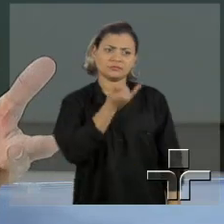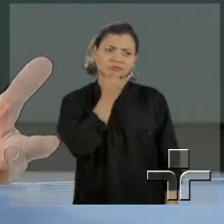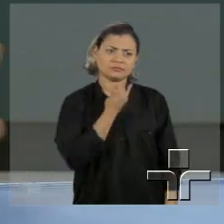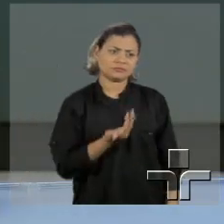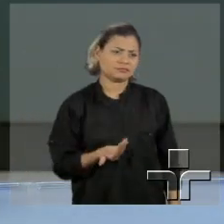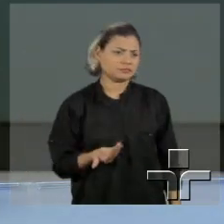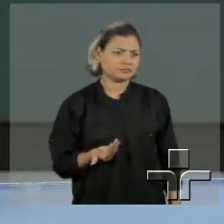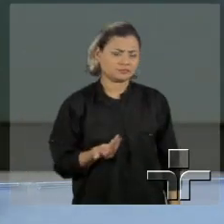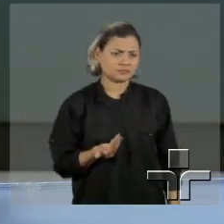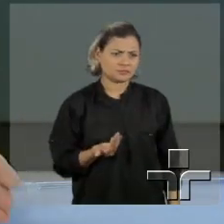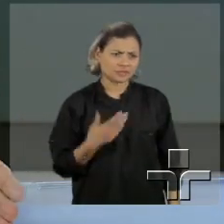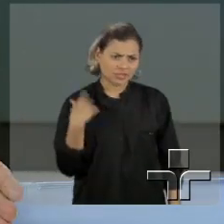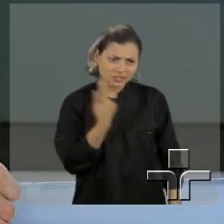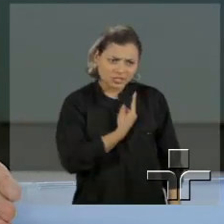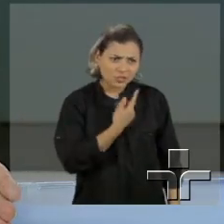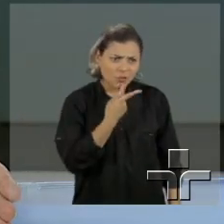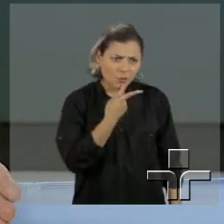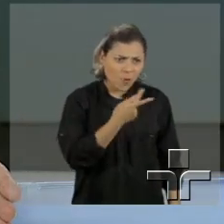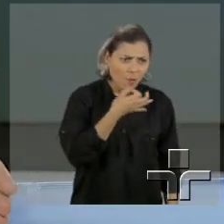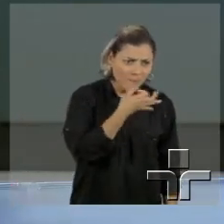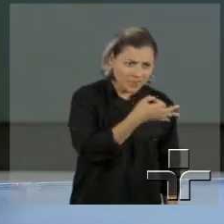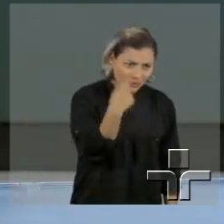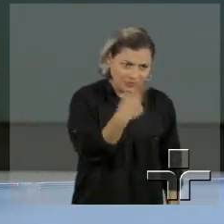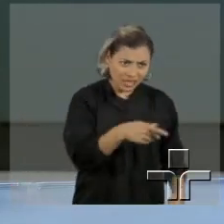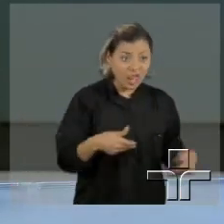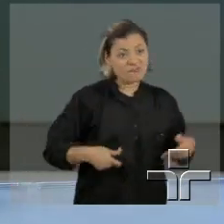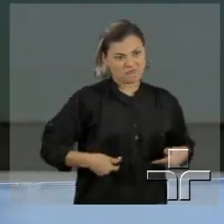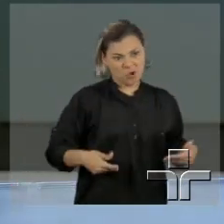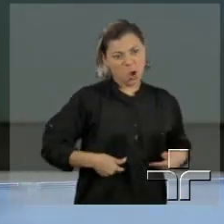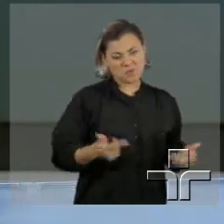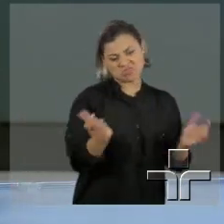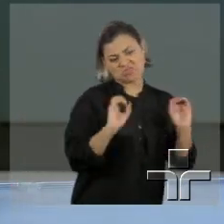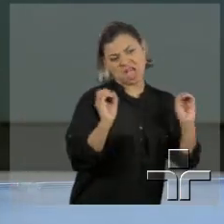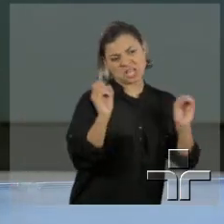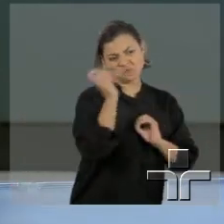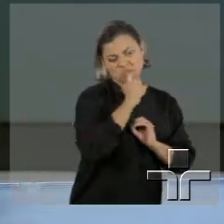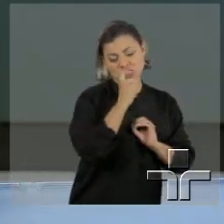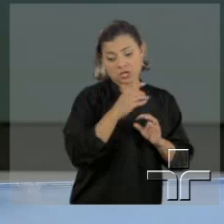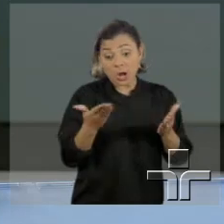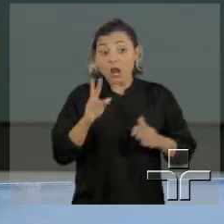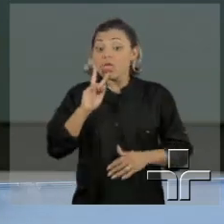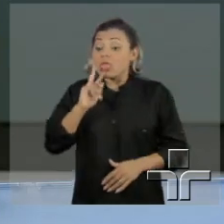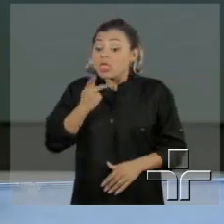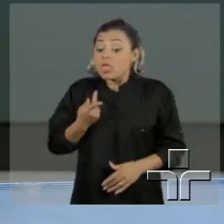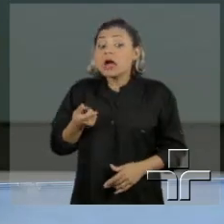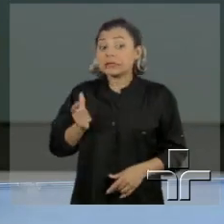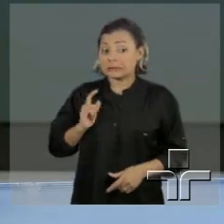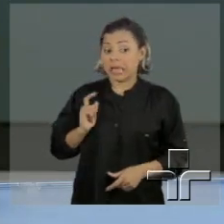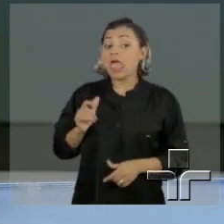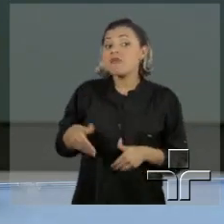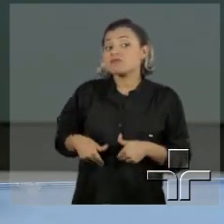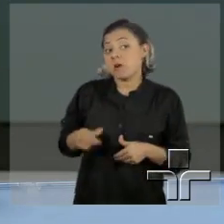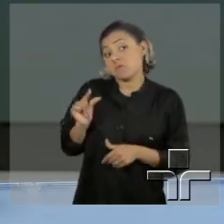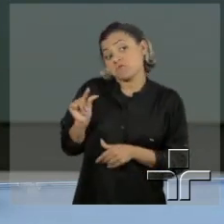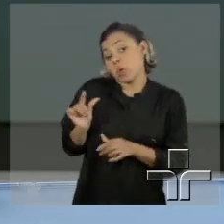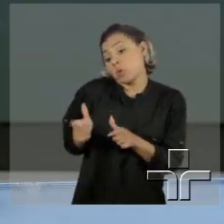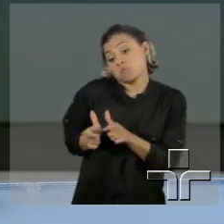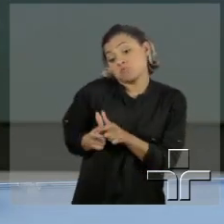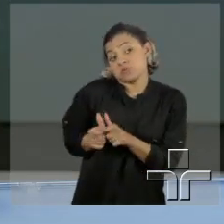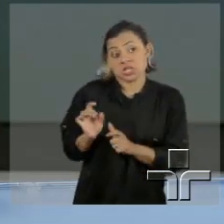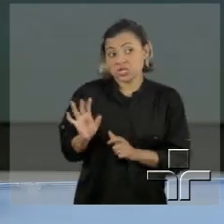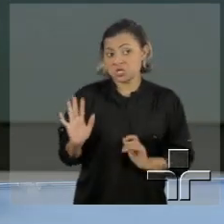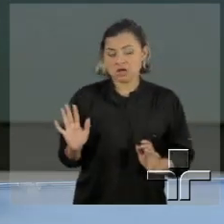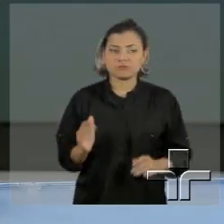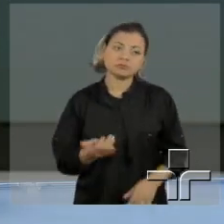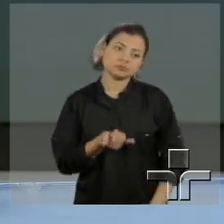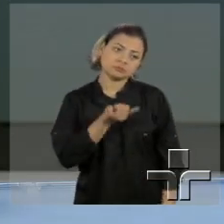dizer, né? Você vai comentar o que ele disse ou você vai comentar o que eu me enganei e tal? Agora, é uma afronta um